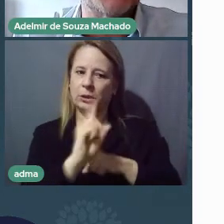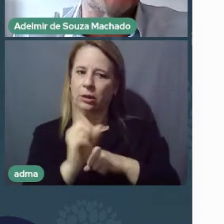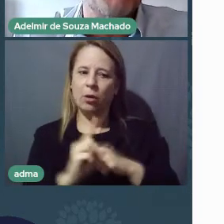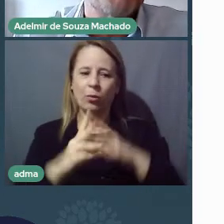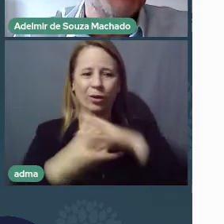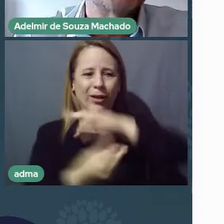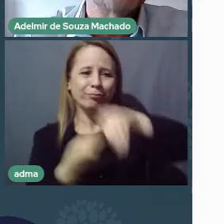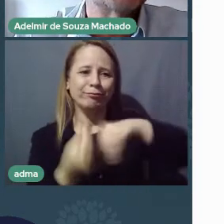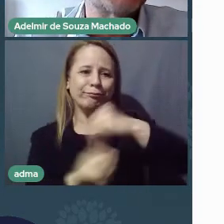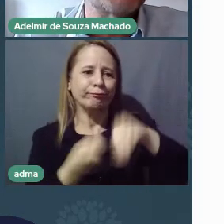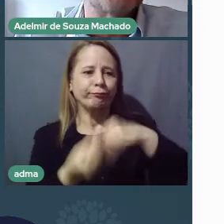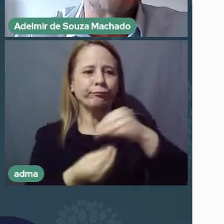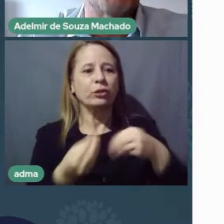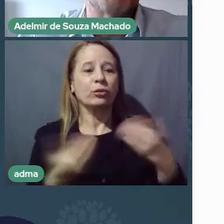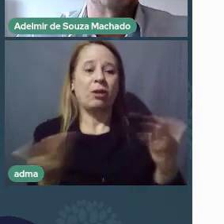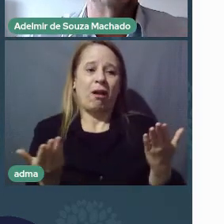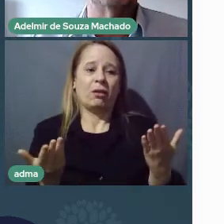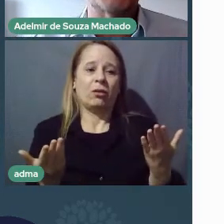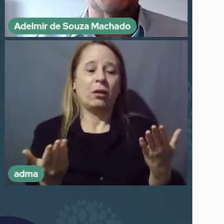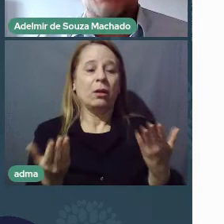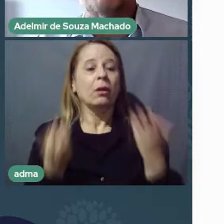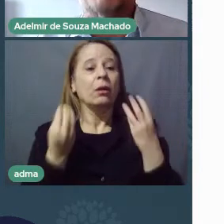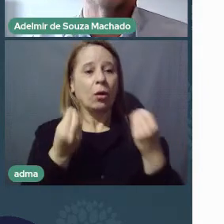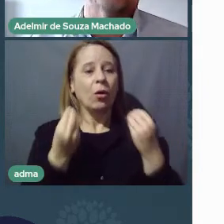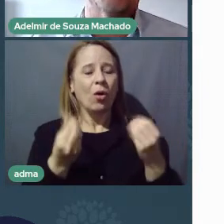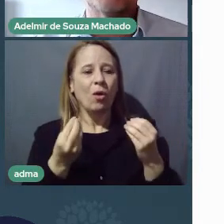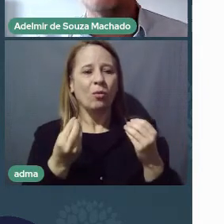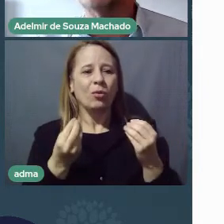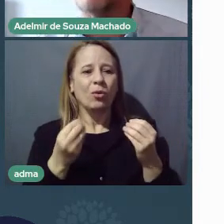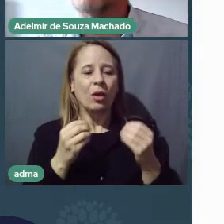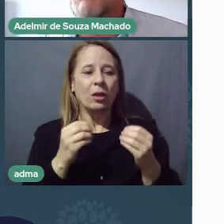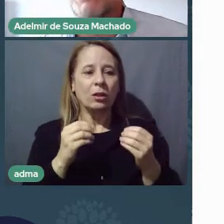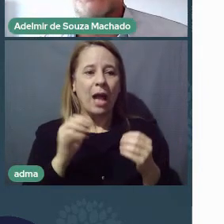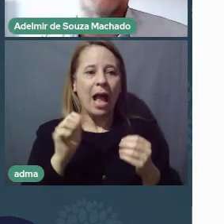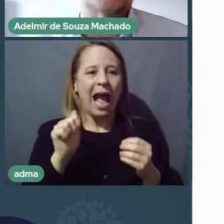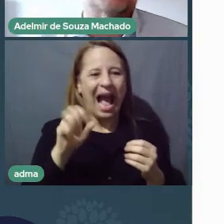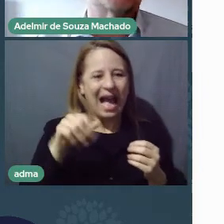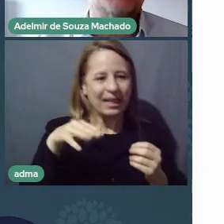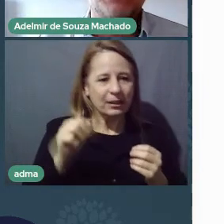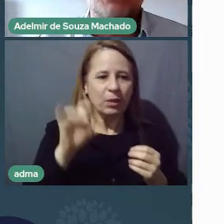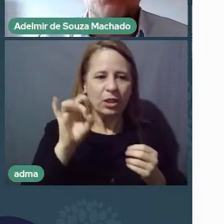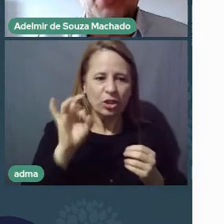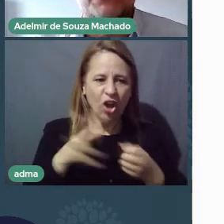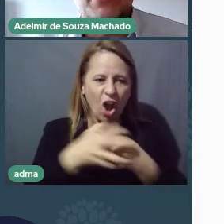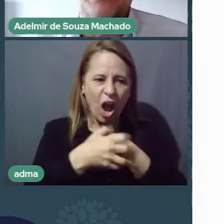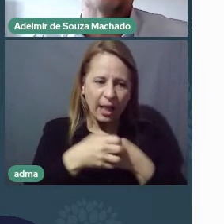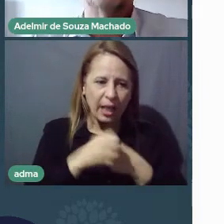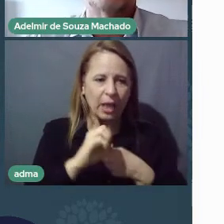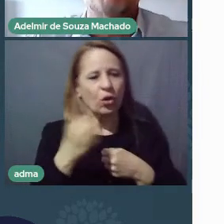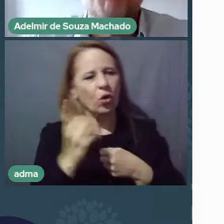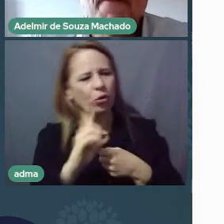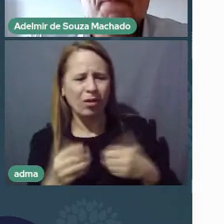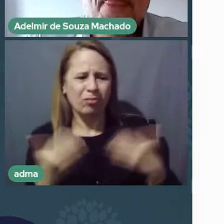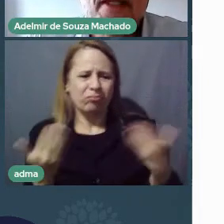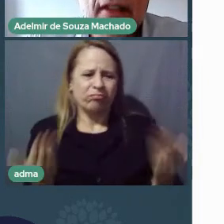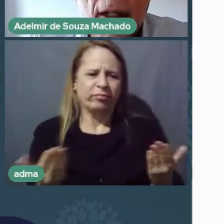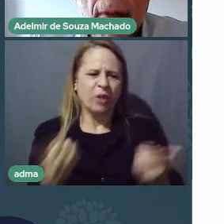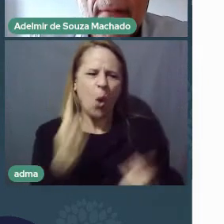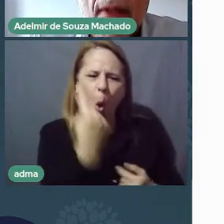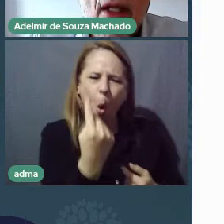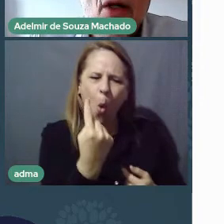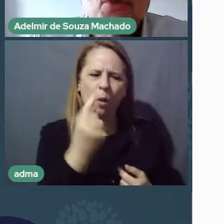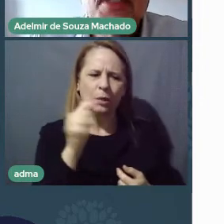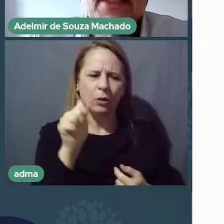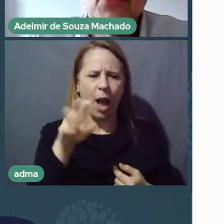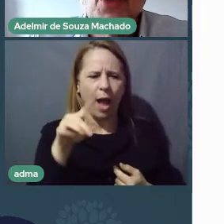e, portanto, eu não vou ter uma forma pura de asma, só alérgica ou não alérgica, assim ou assado, enfim.